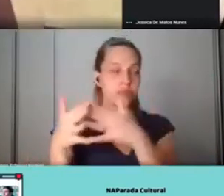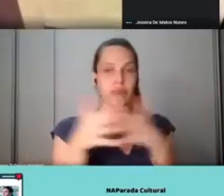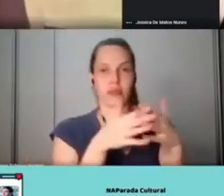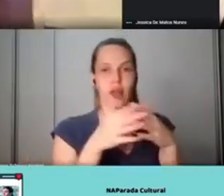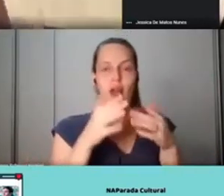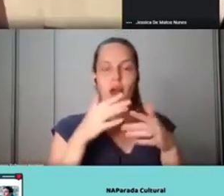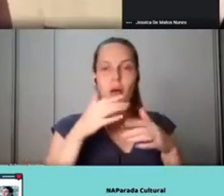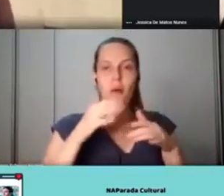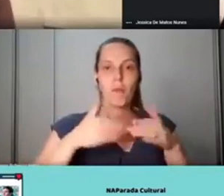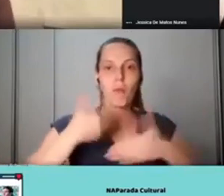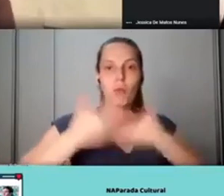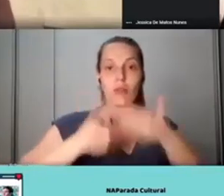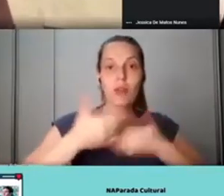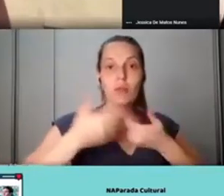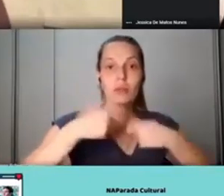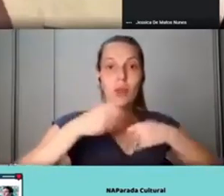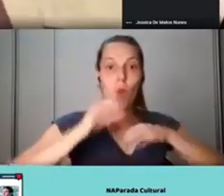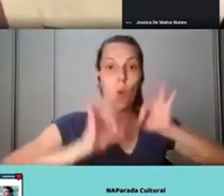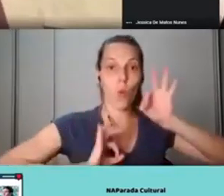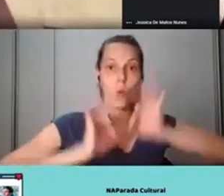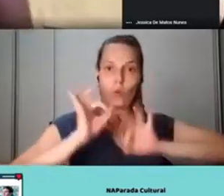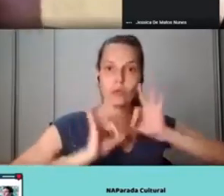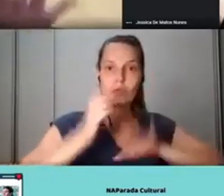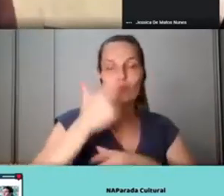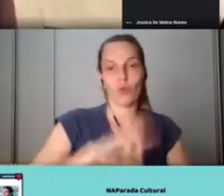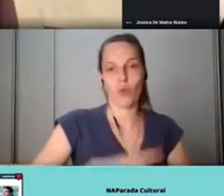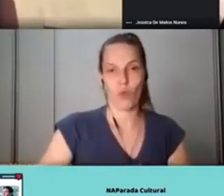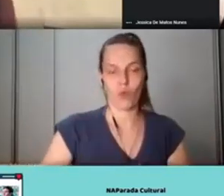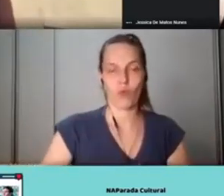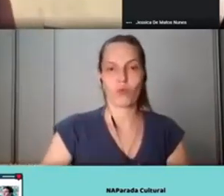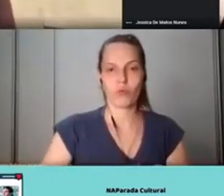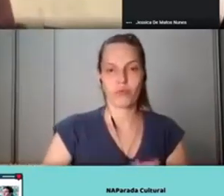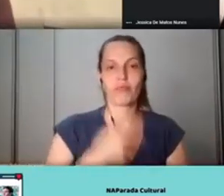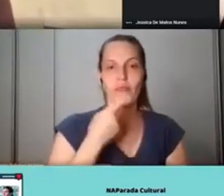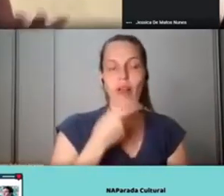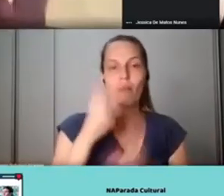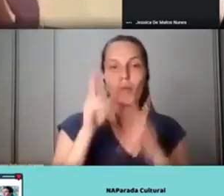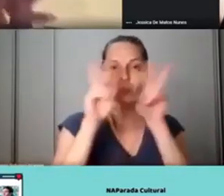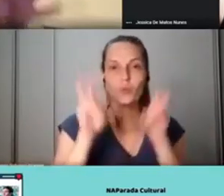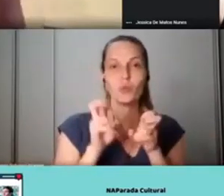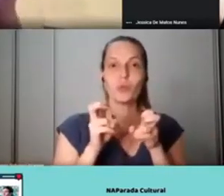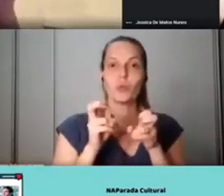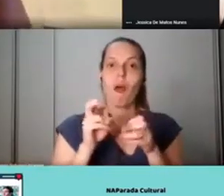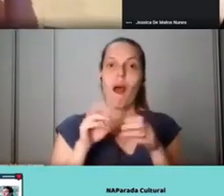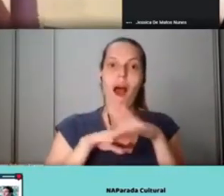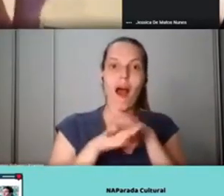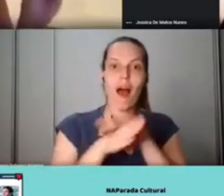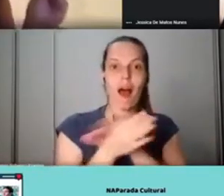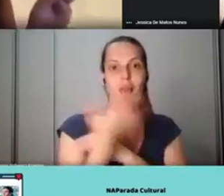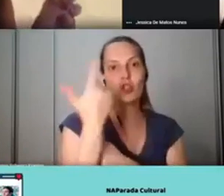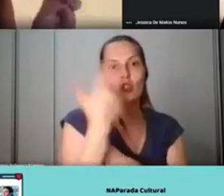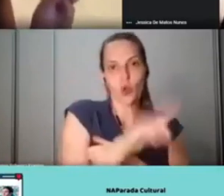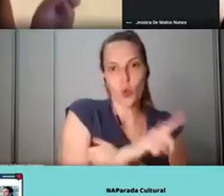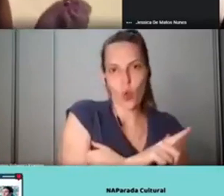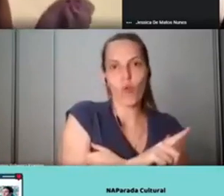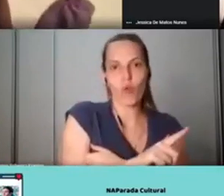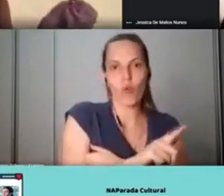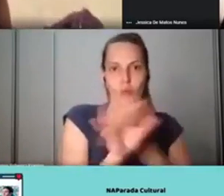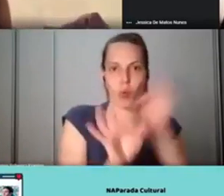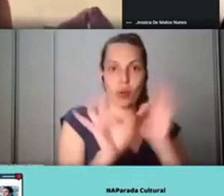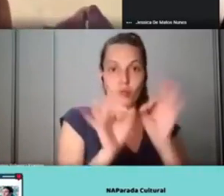de reorganização, que fala sobre estar se readaptando, né? E justamente essa